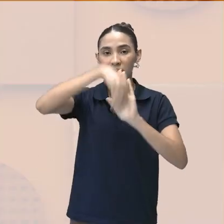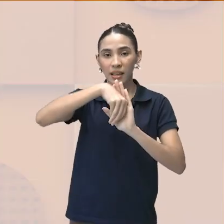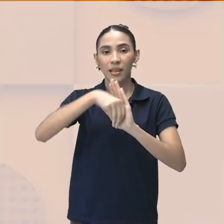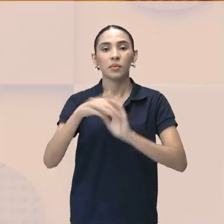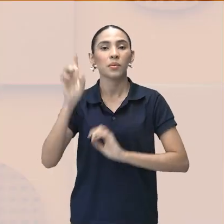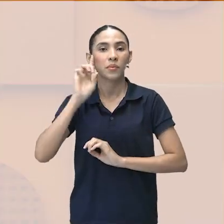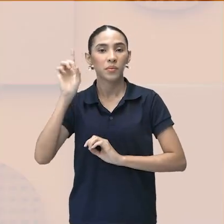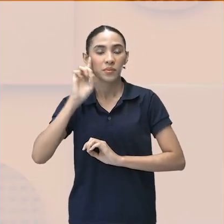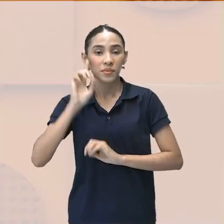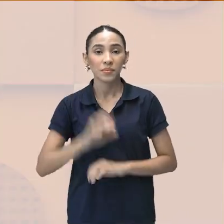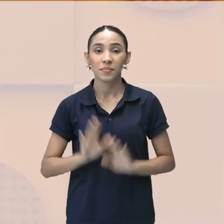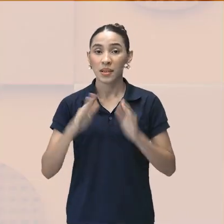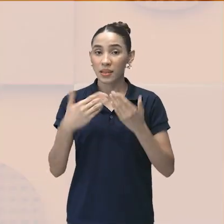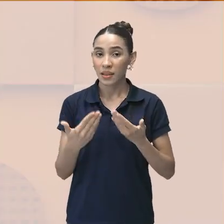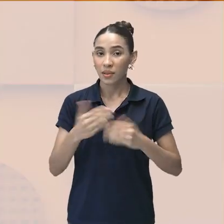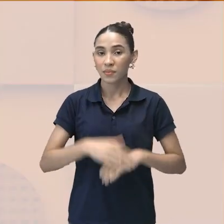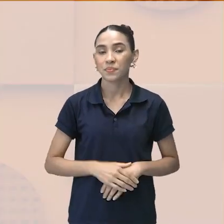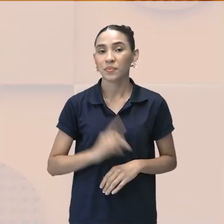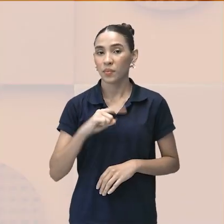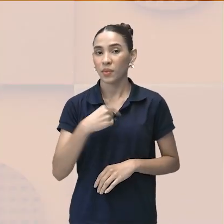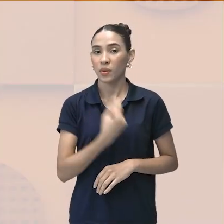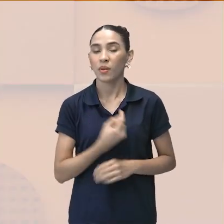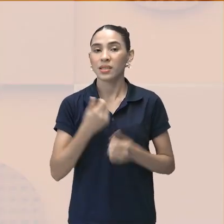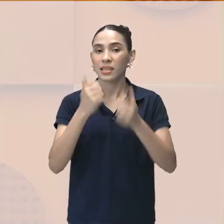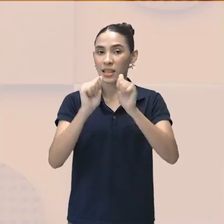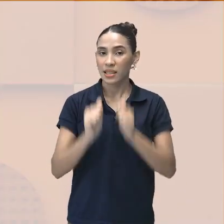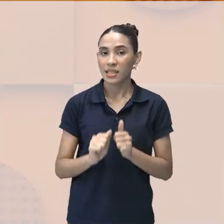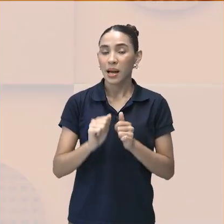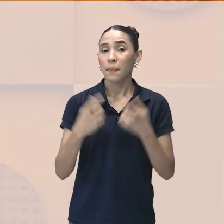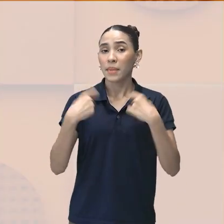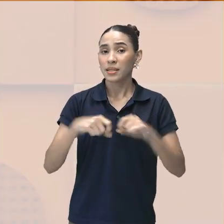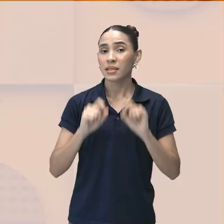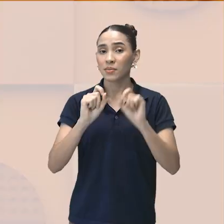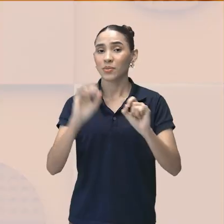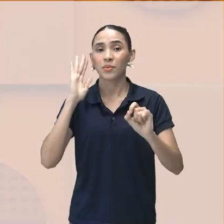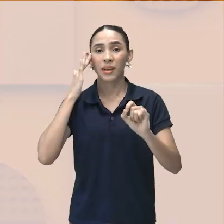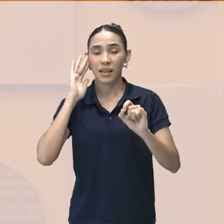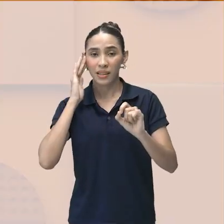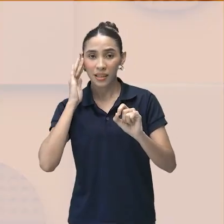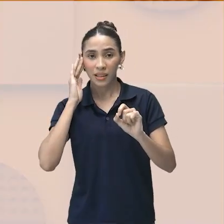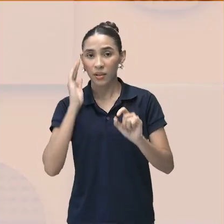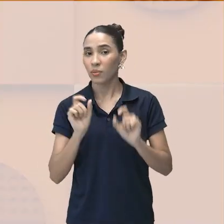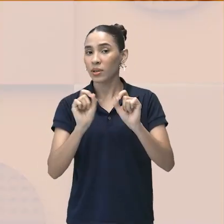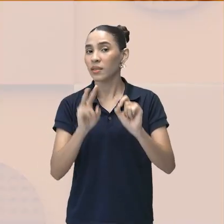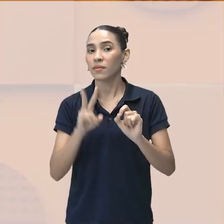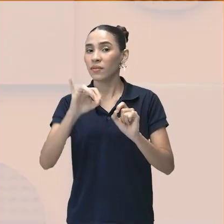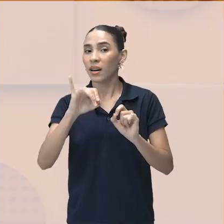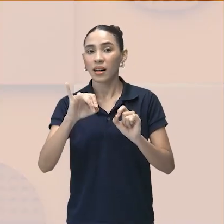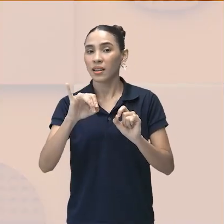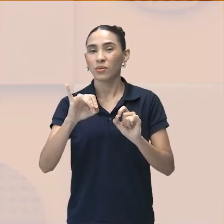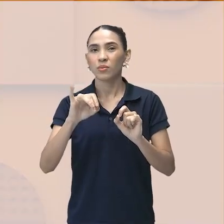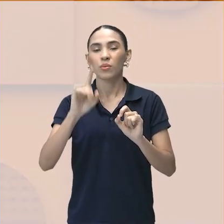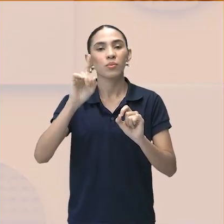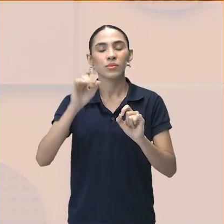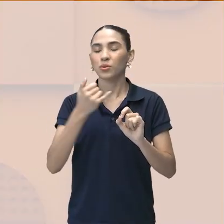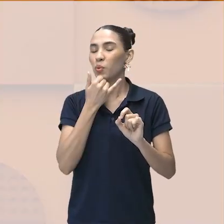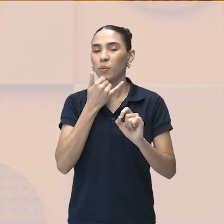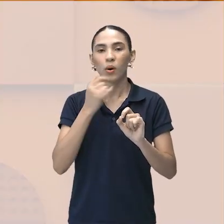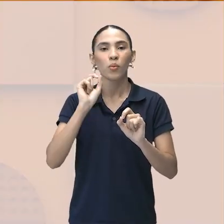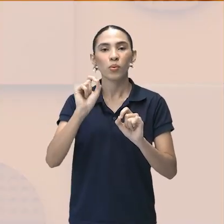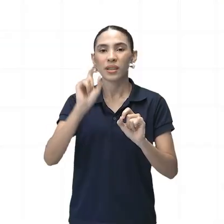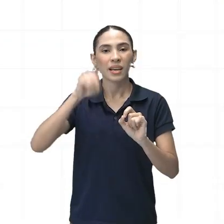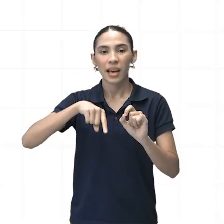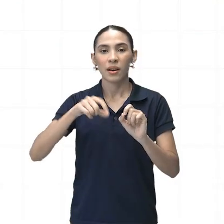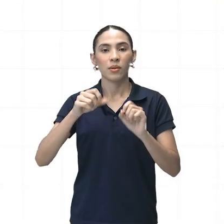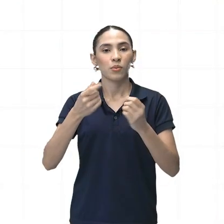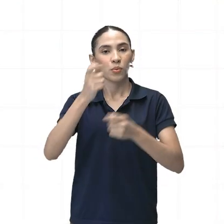nosso cotidiano. Então, para nós analisarmos isso, nós temos que entender o que vai ser o sistema capitalista. Então,